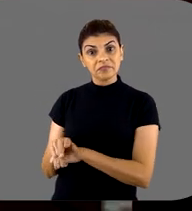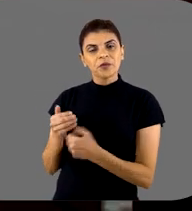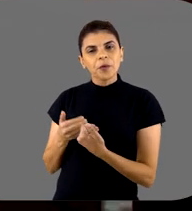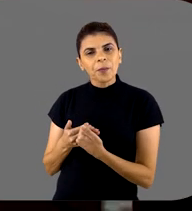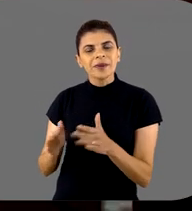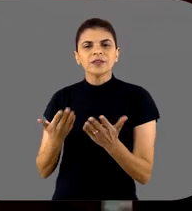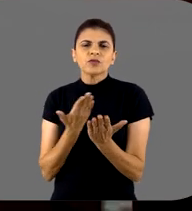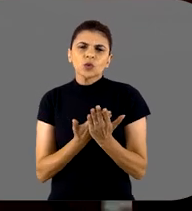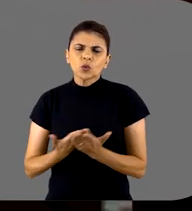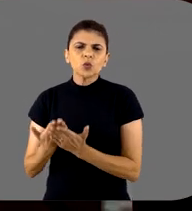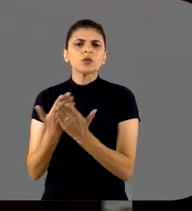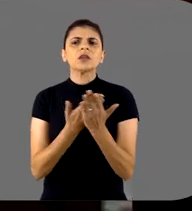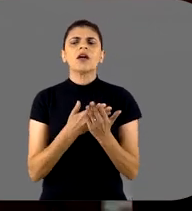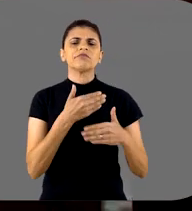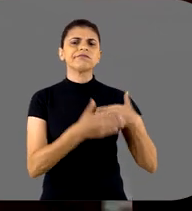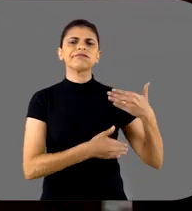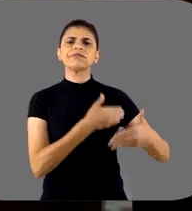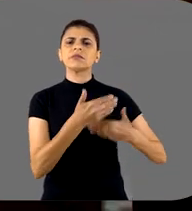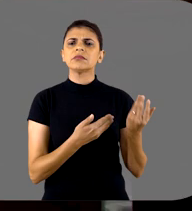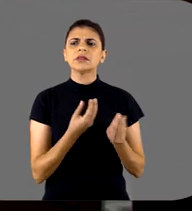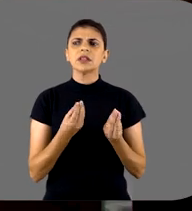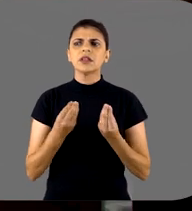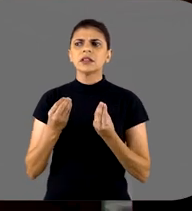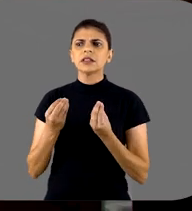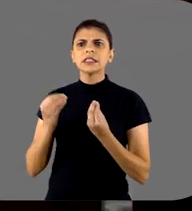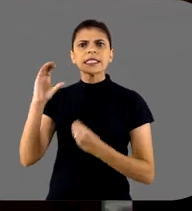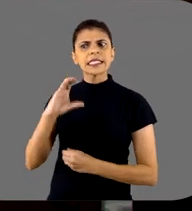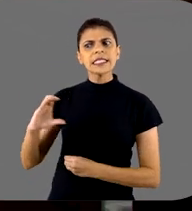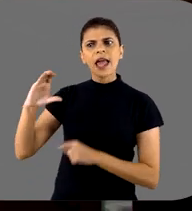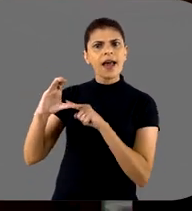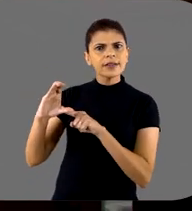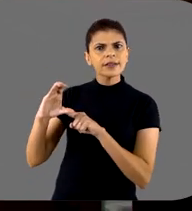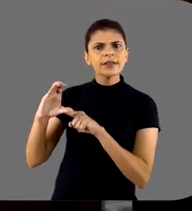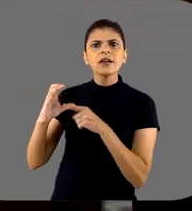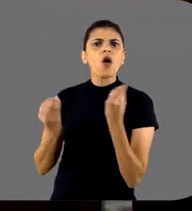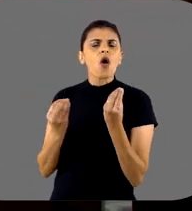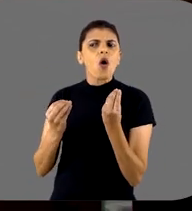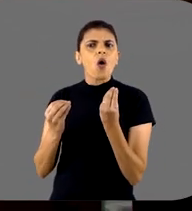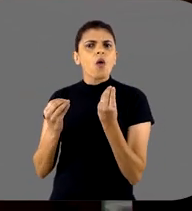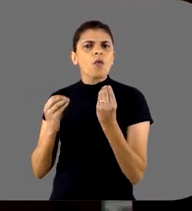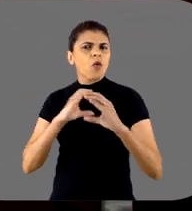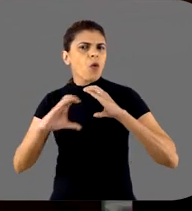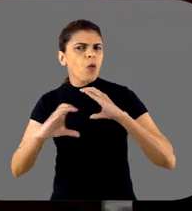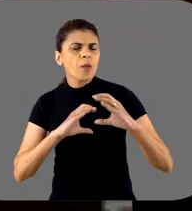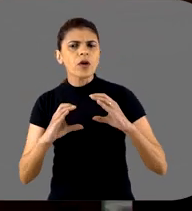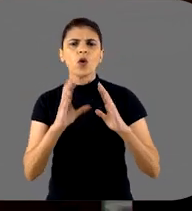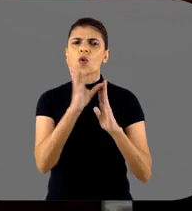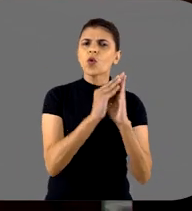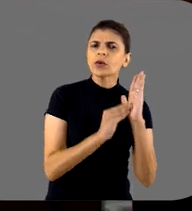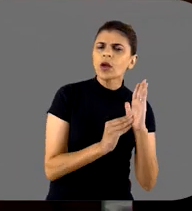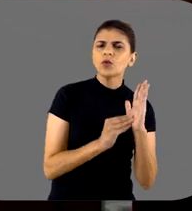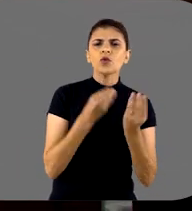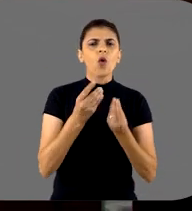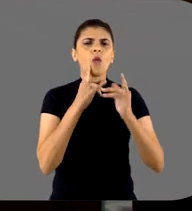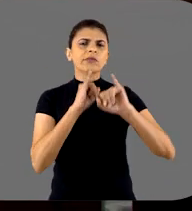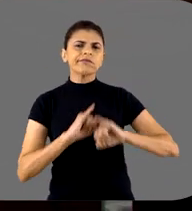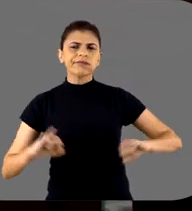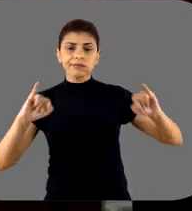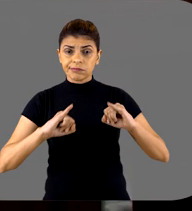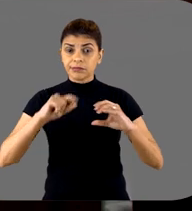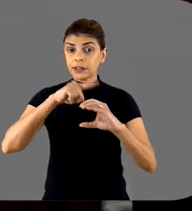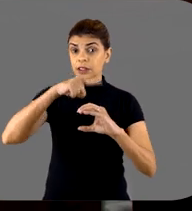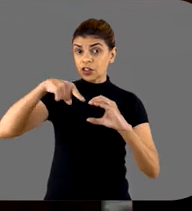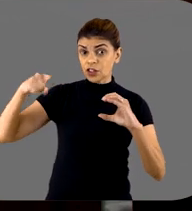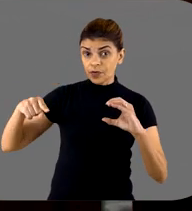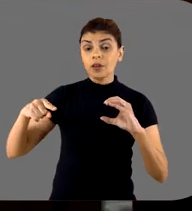comecei a estudar não só como a gente comunica a ciência, quais são as maneiras mais eficazes, o conteúdo, a forma da divulgação